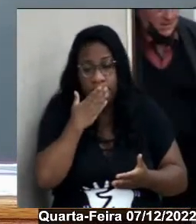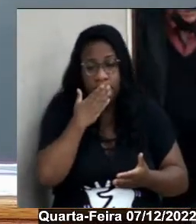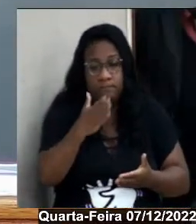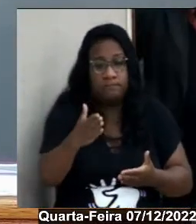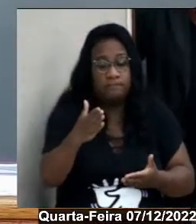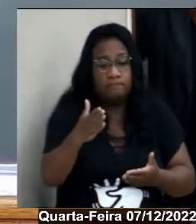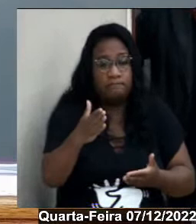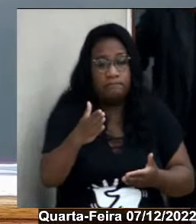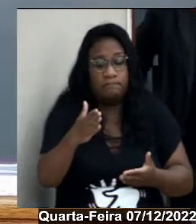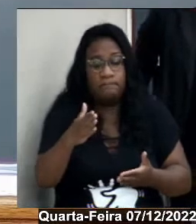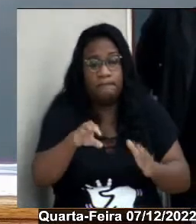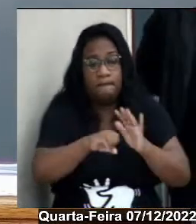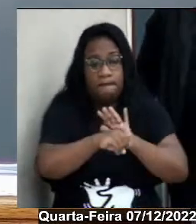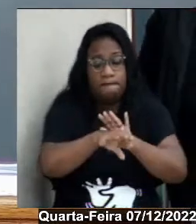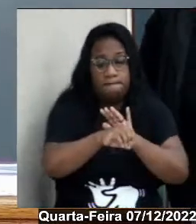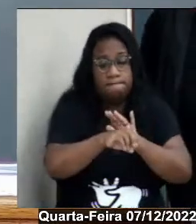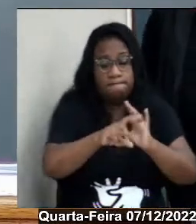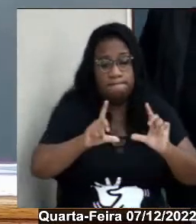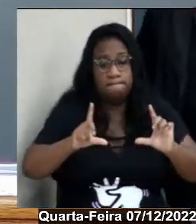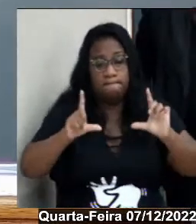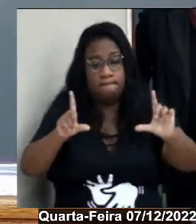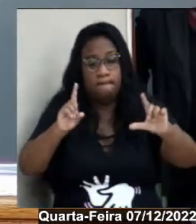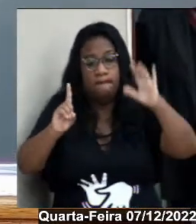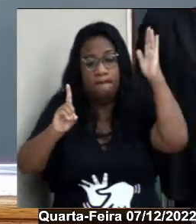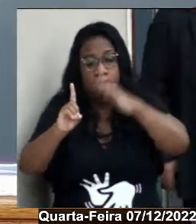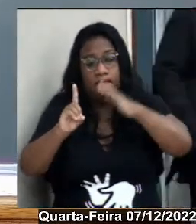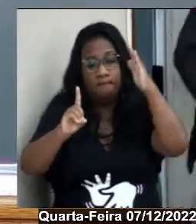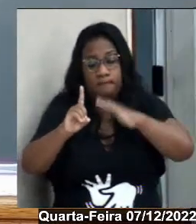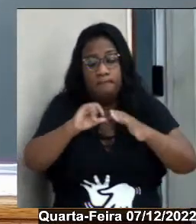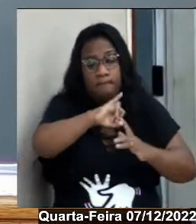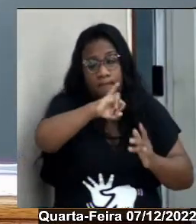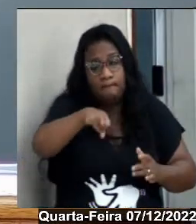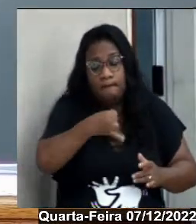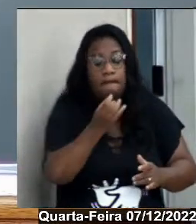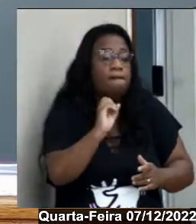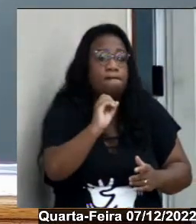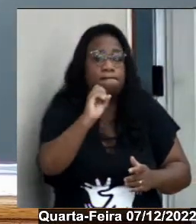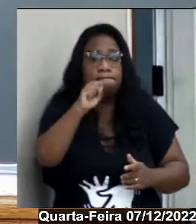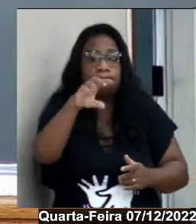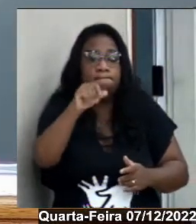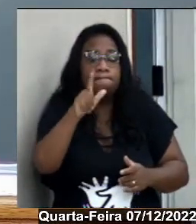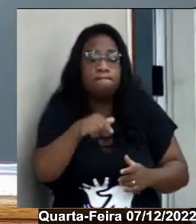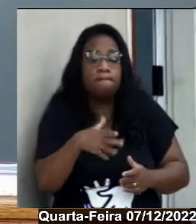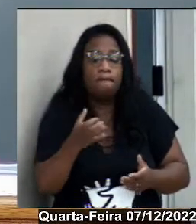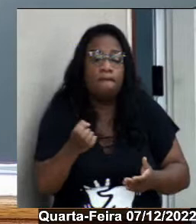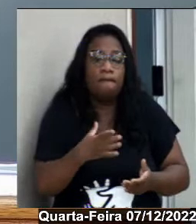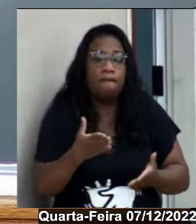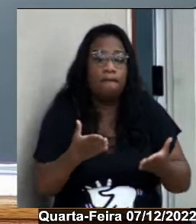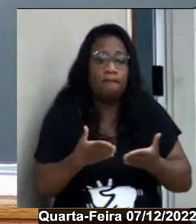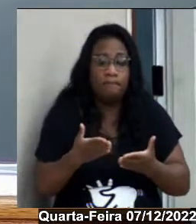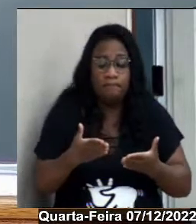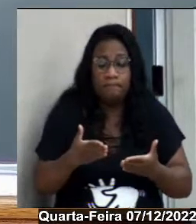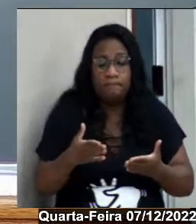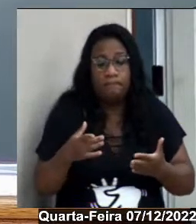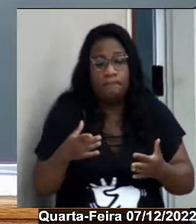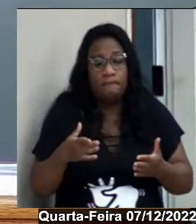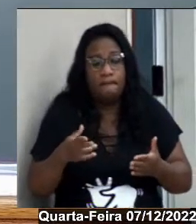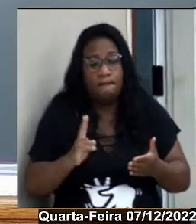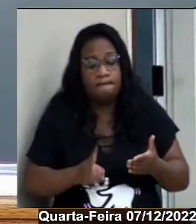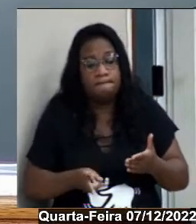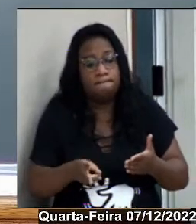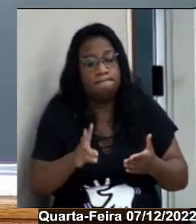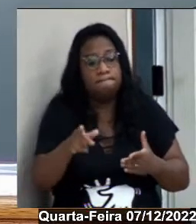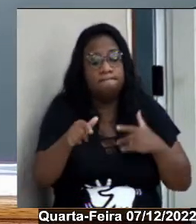dispõe sobre concessão de título cidadão embuense a José Carvalho Braga, considerando a